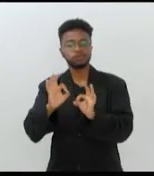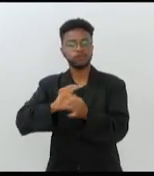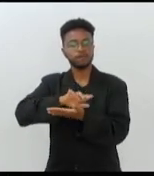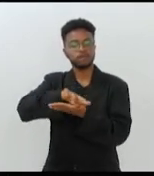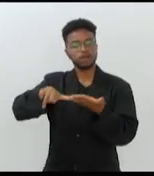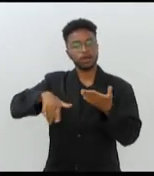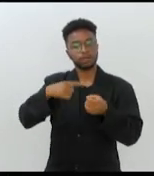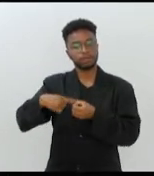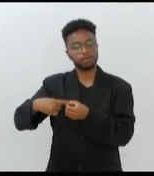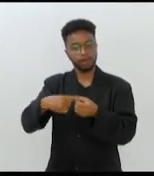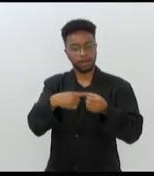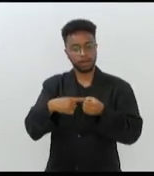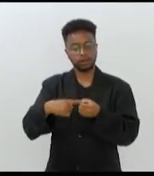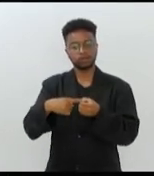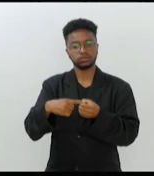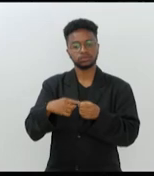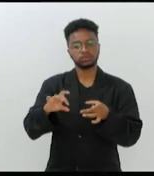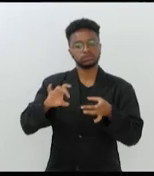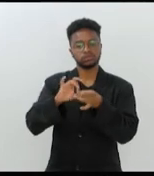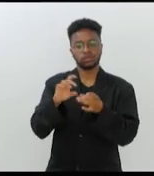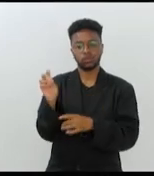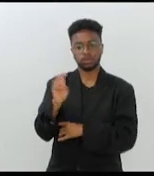diversos bairros do 5º Distrito.